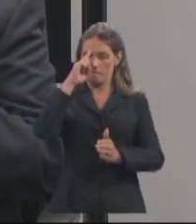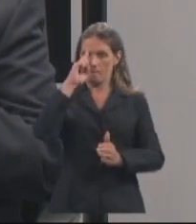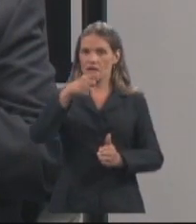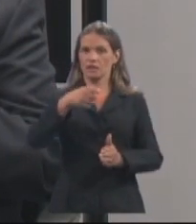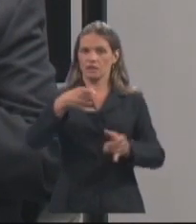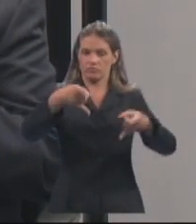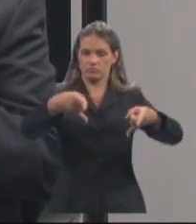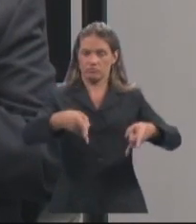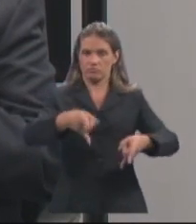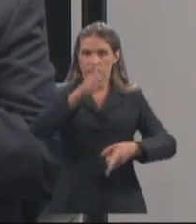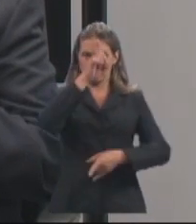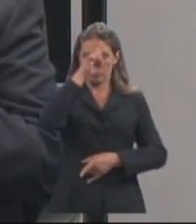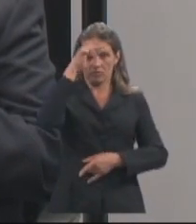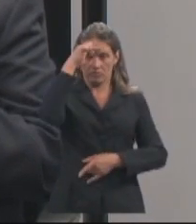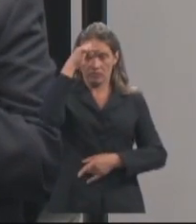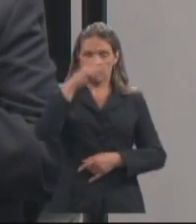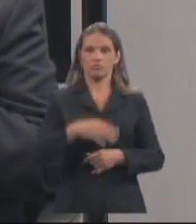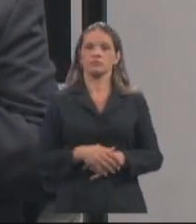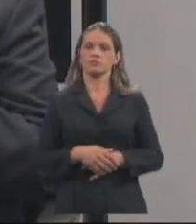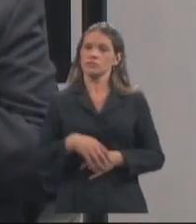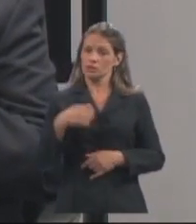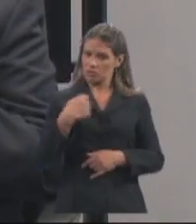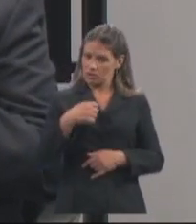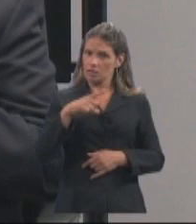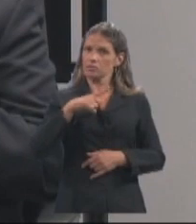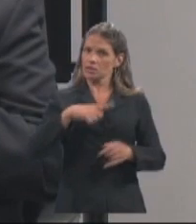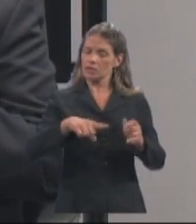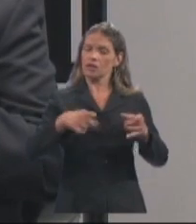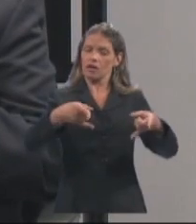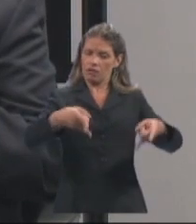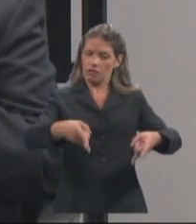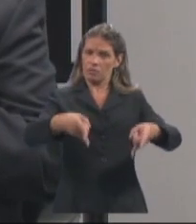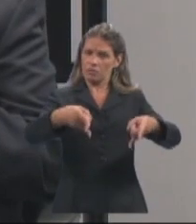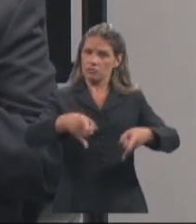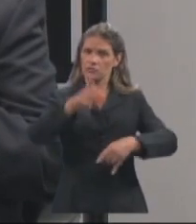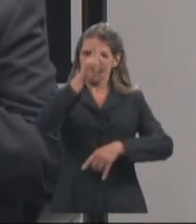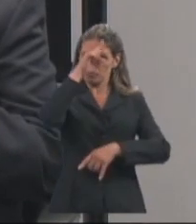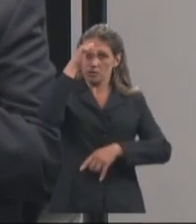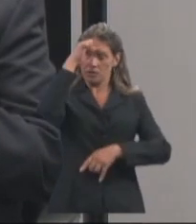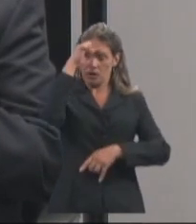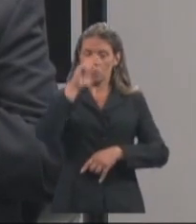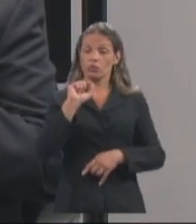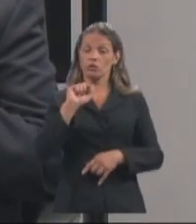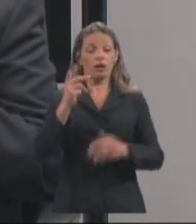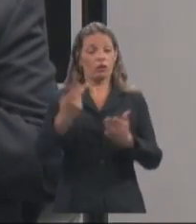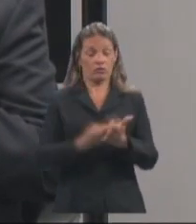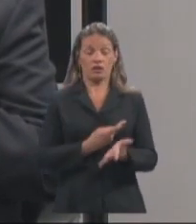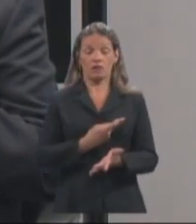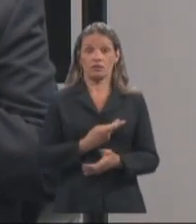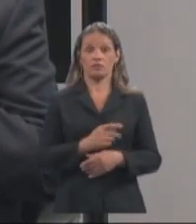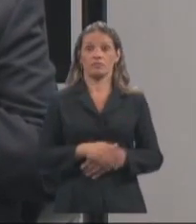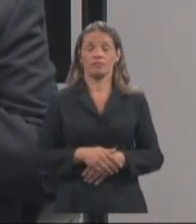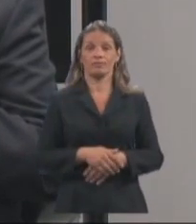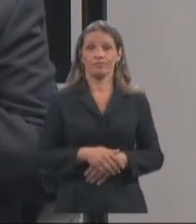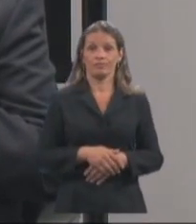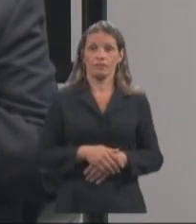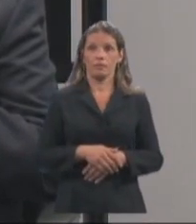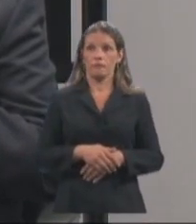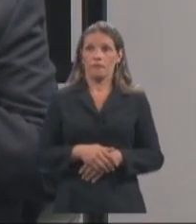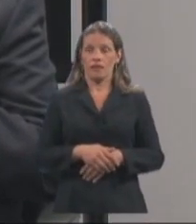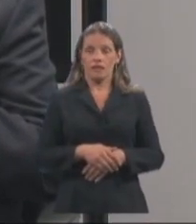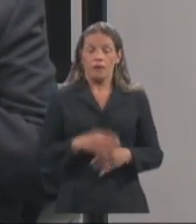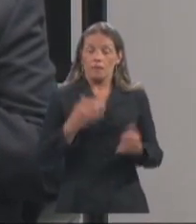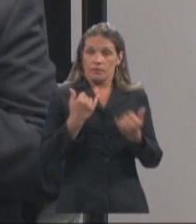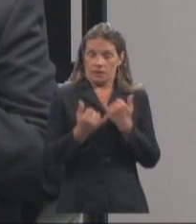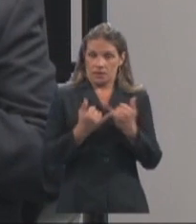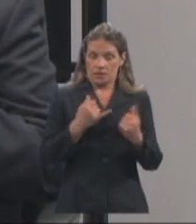compulsória ou eou nós temos que ter leitos aqui aqui o que ocorre é um uma coisa paradoxal